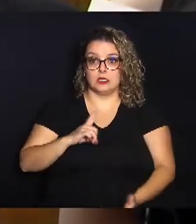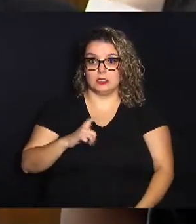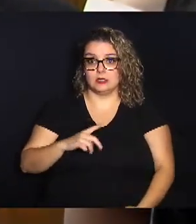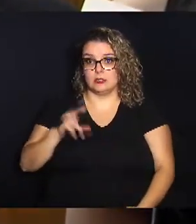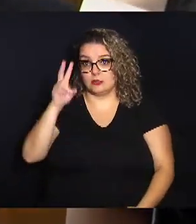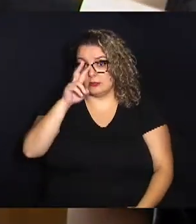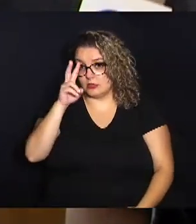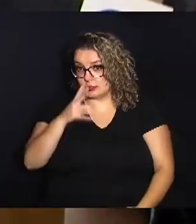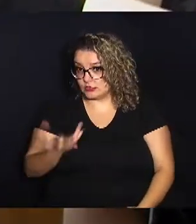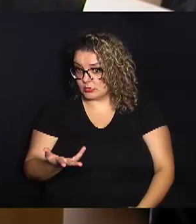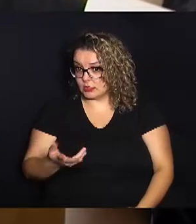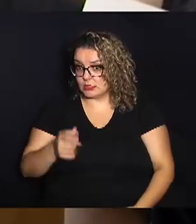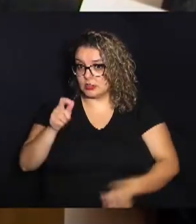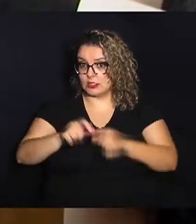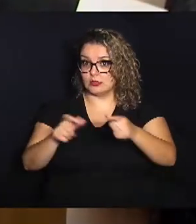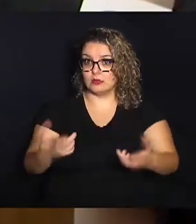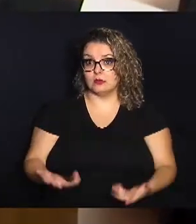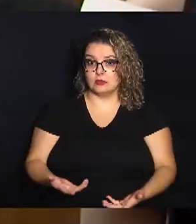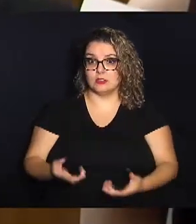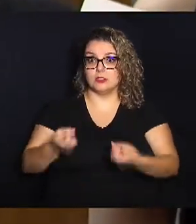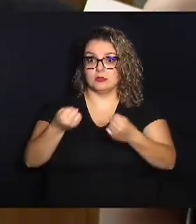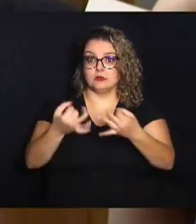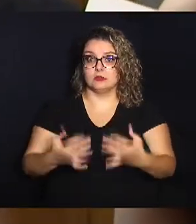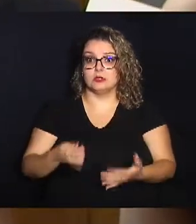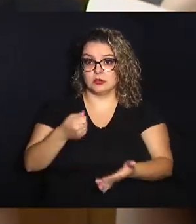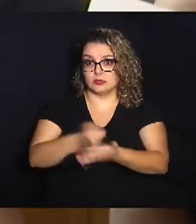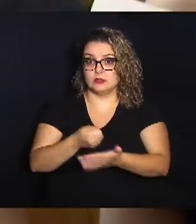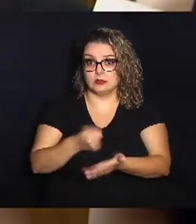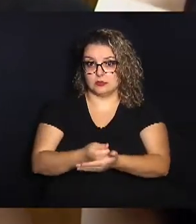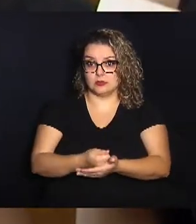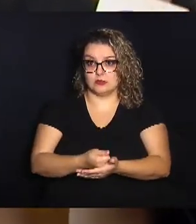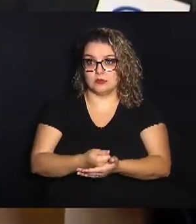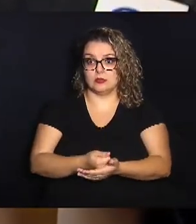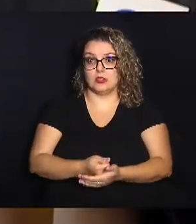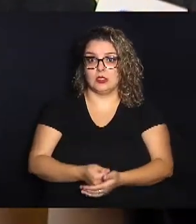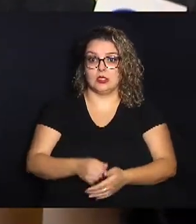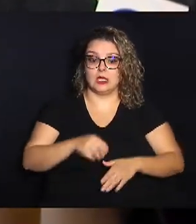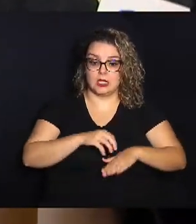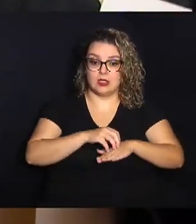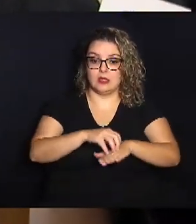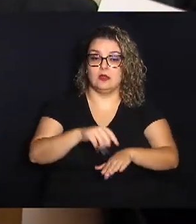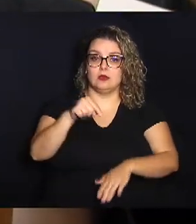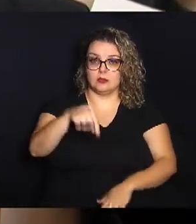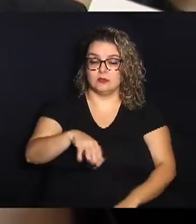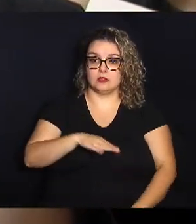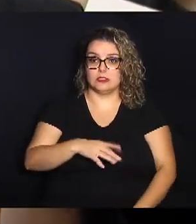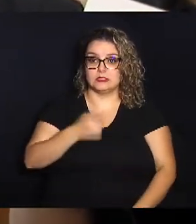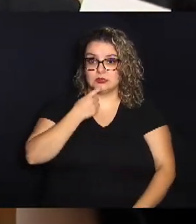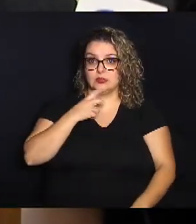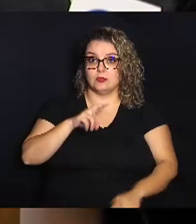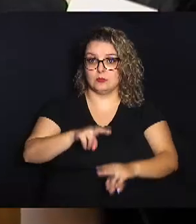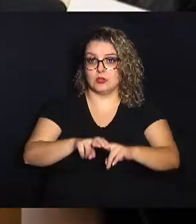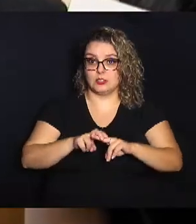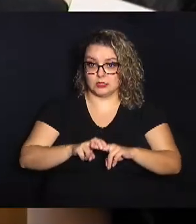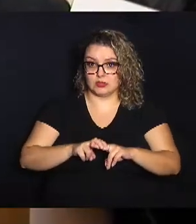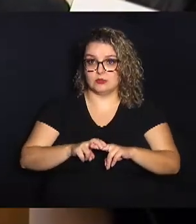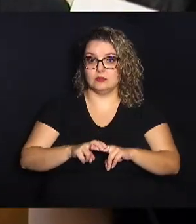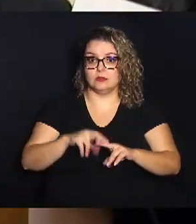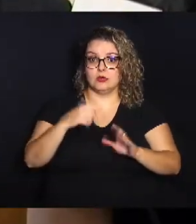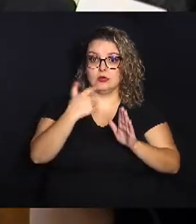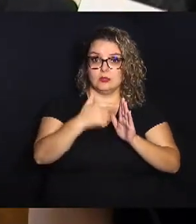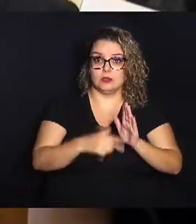as pessoas são praticamente orientadas e obrigadas a vir para a cidade de Campinas. Por isso que nós já temos uma lista de